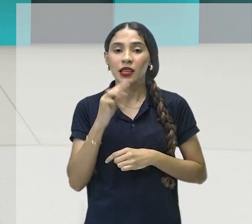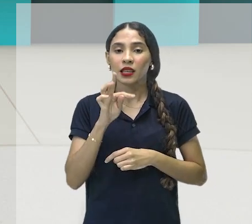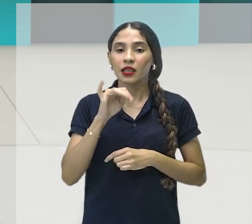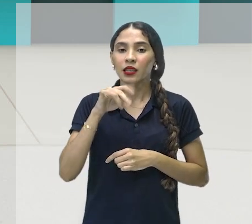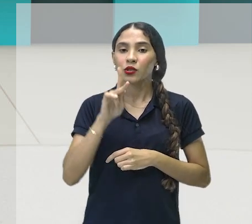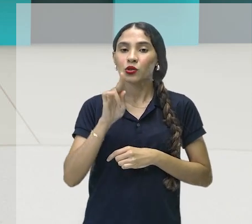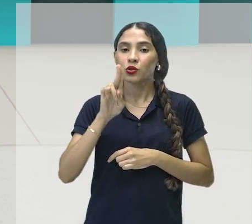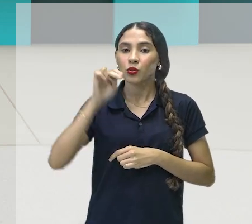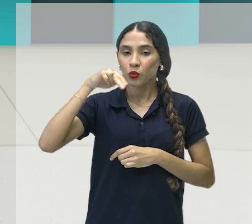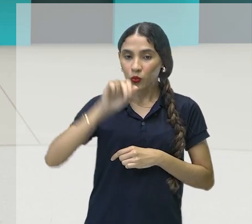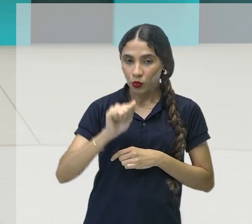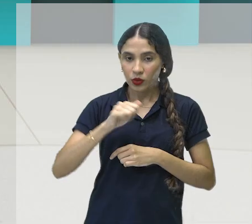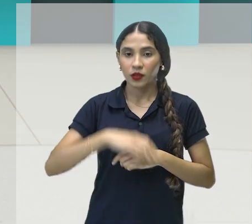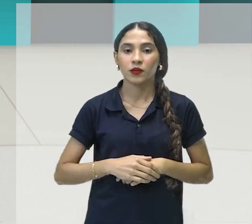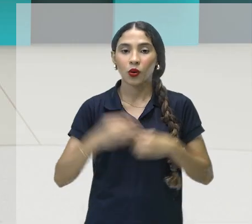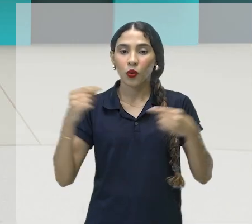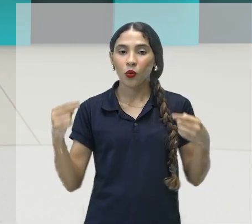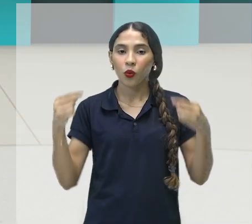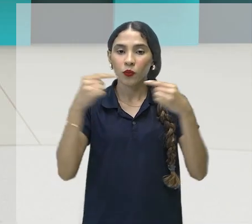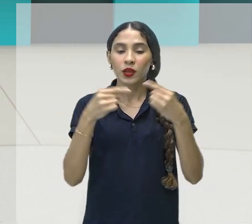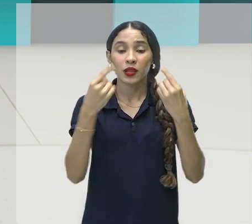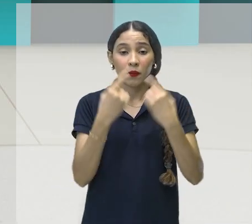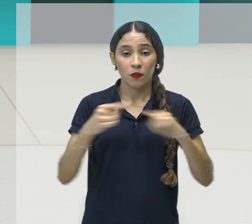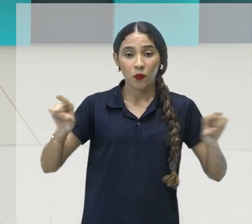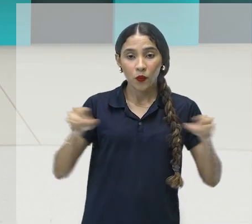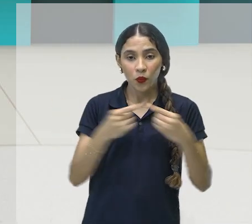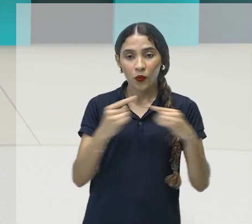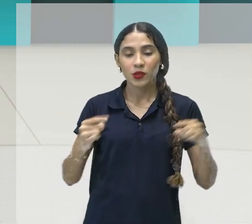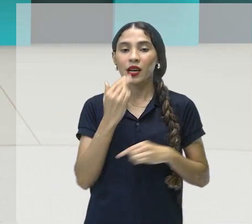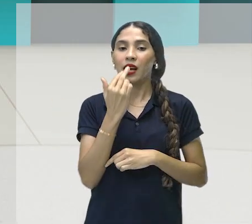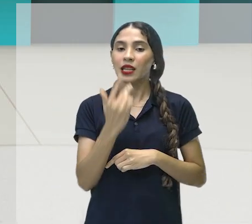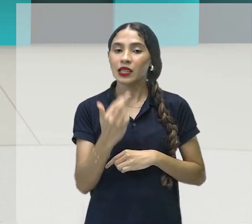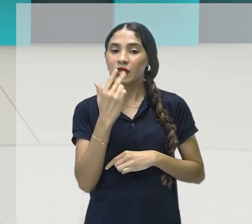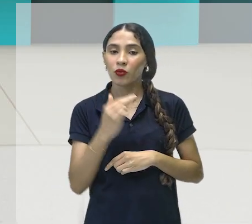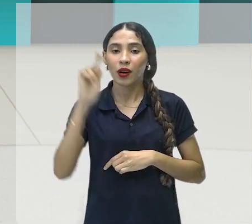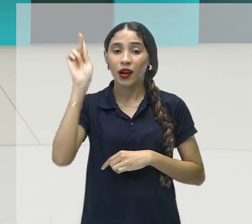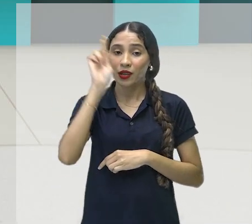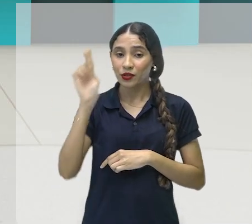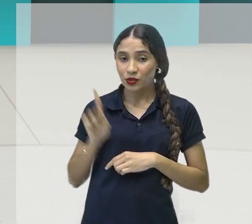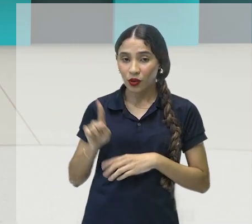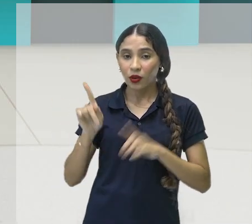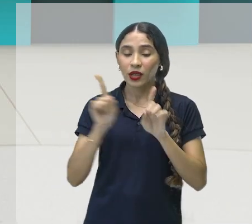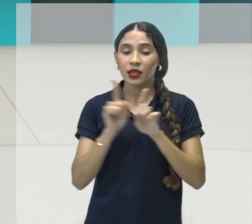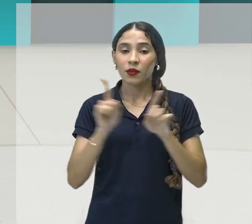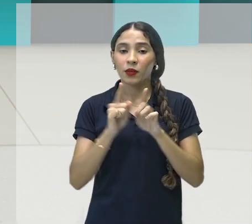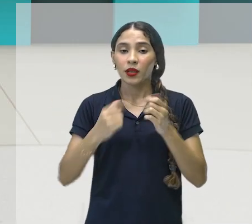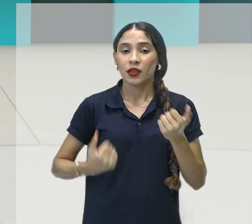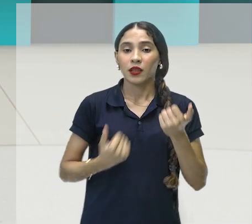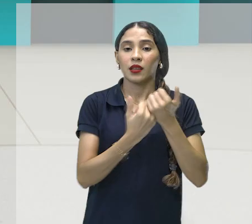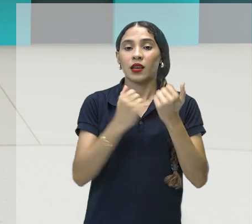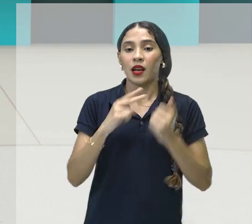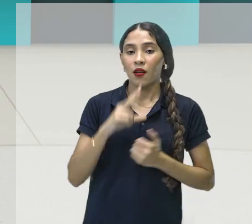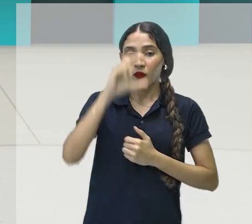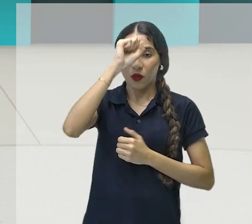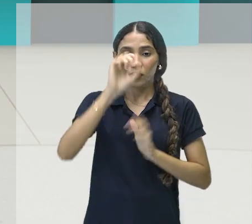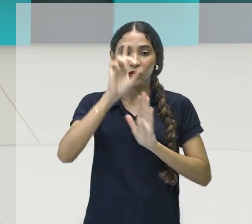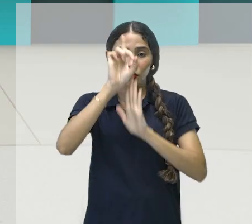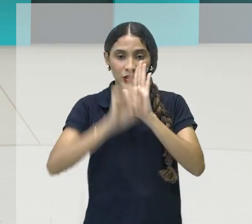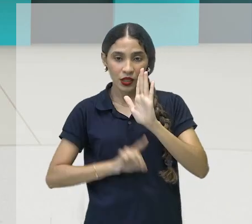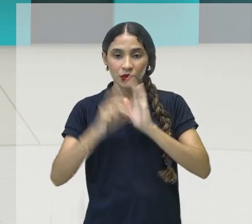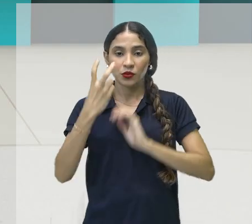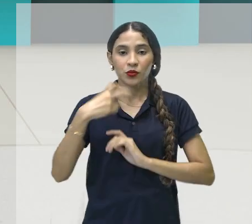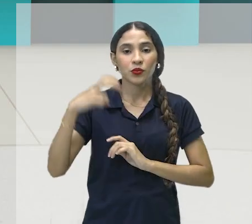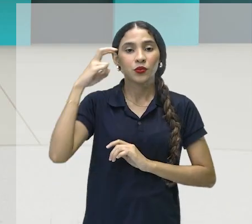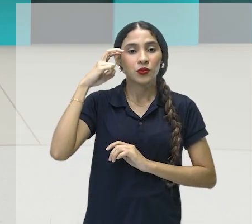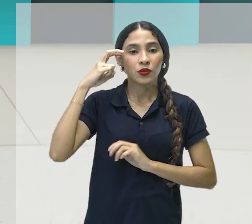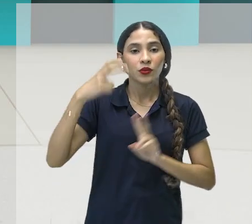língua ticuna combinam música, língua, ancestralidade e